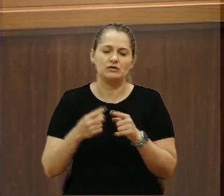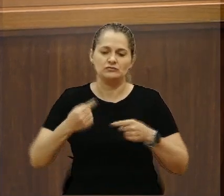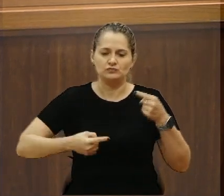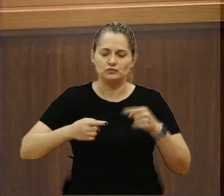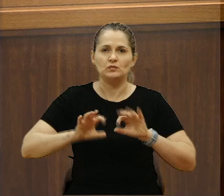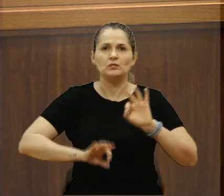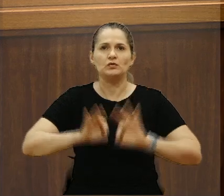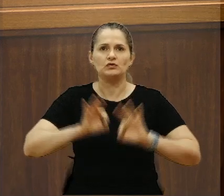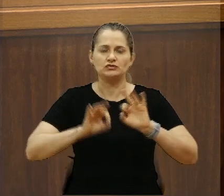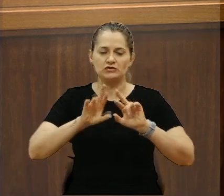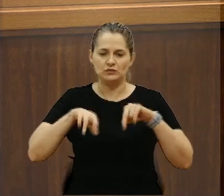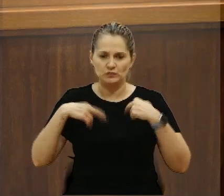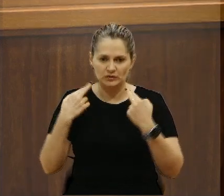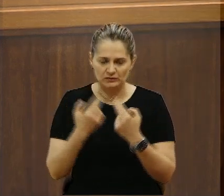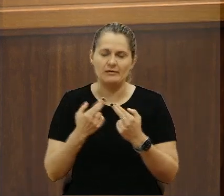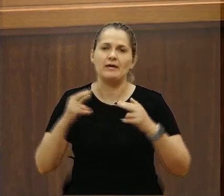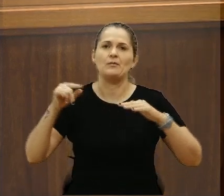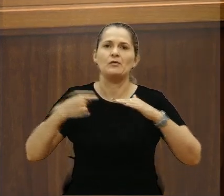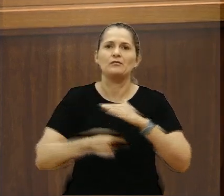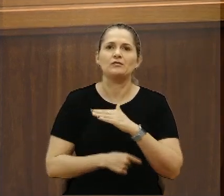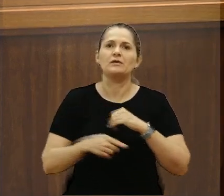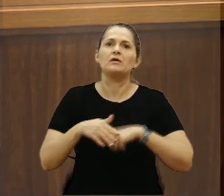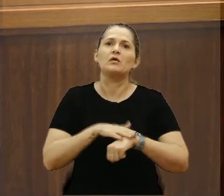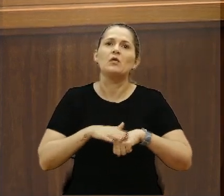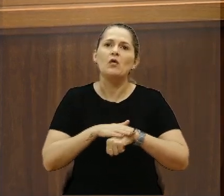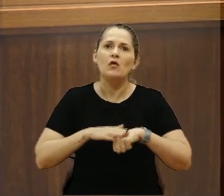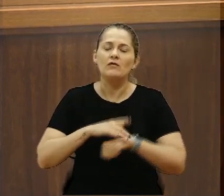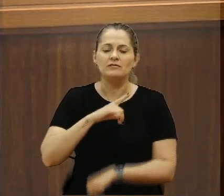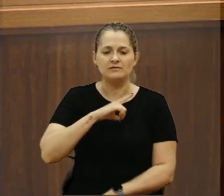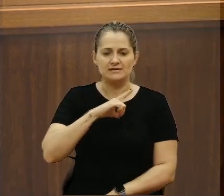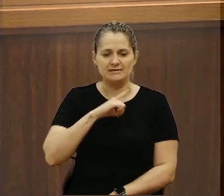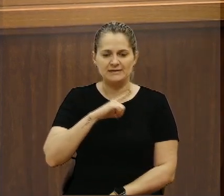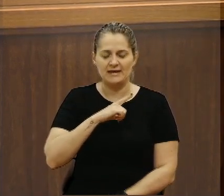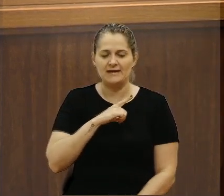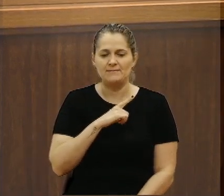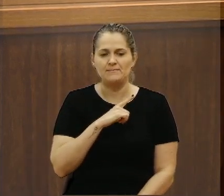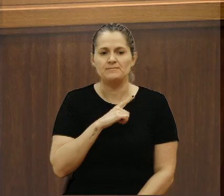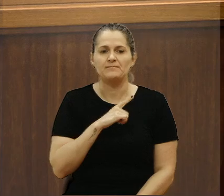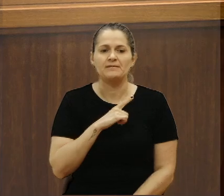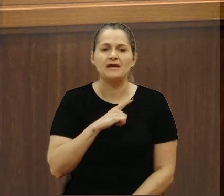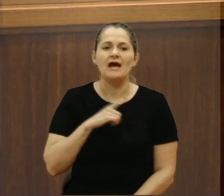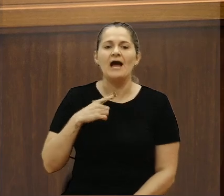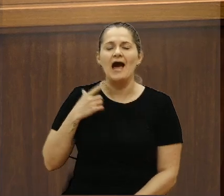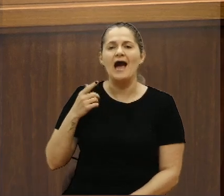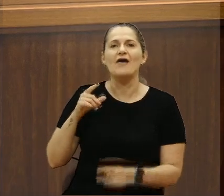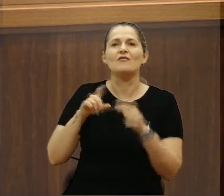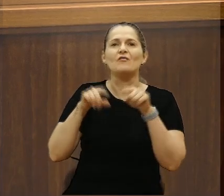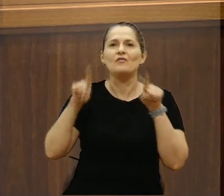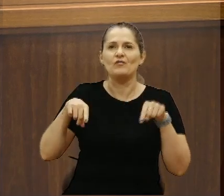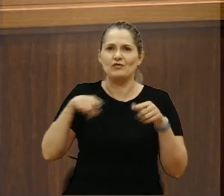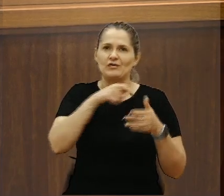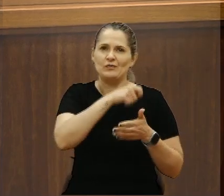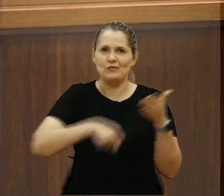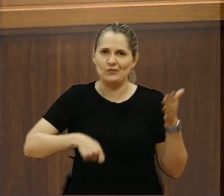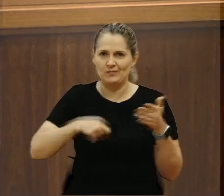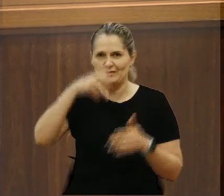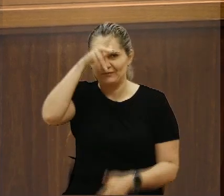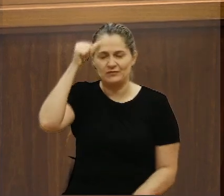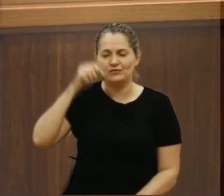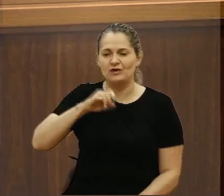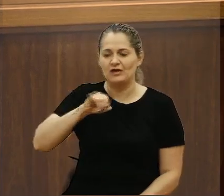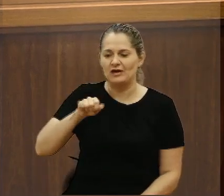reuniões, aprofundamos, conversamos, tem a servidora, a Jaque, também, que faz